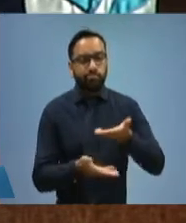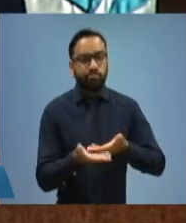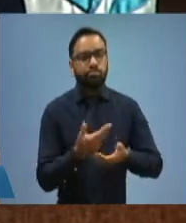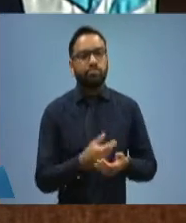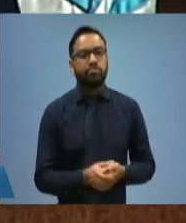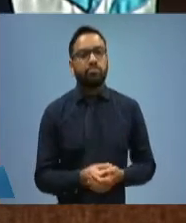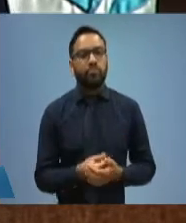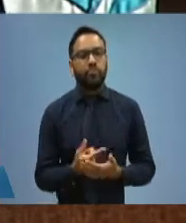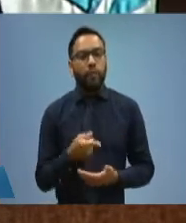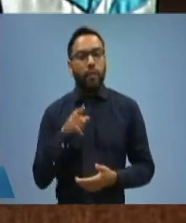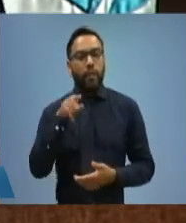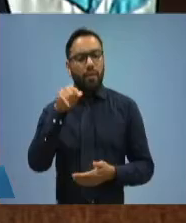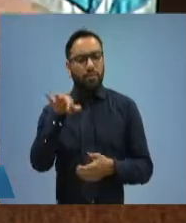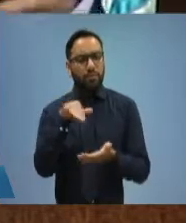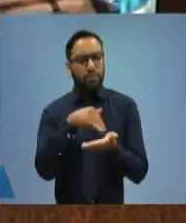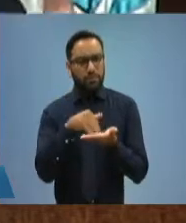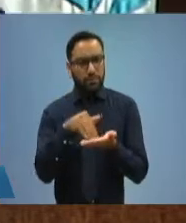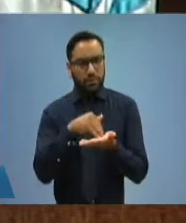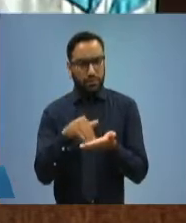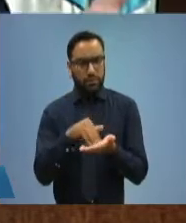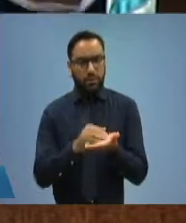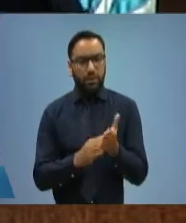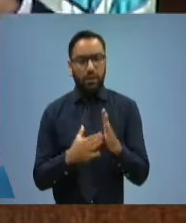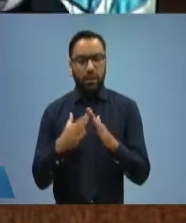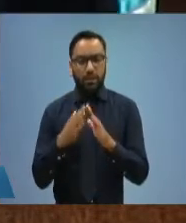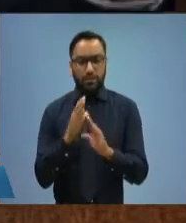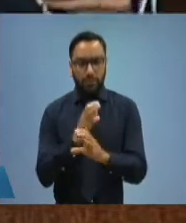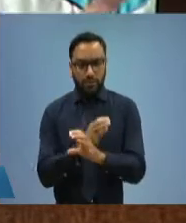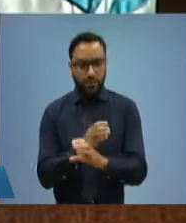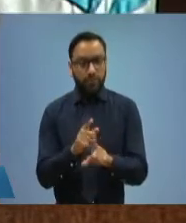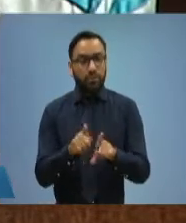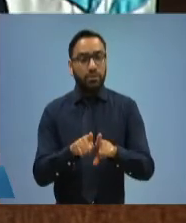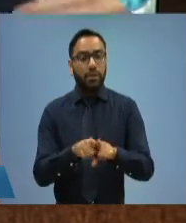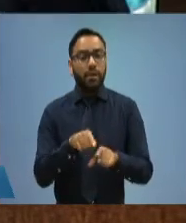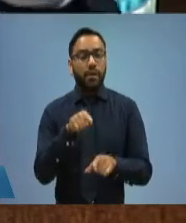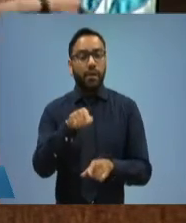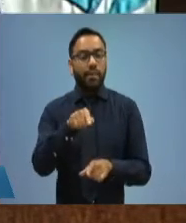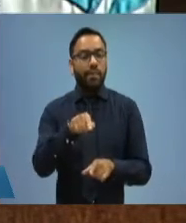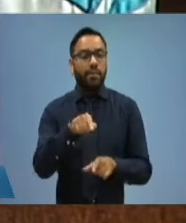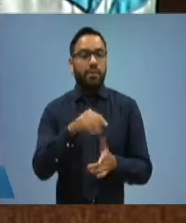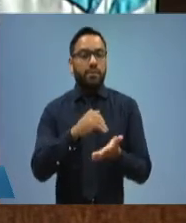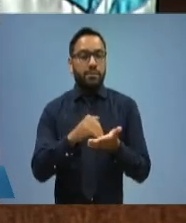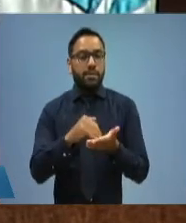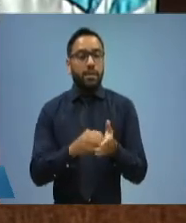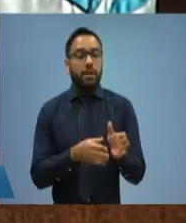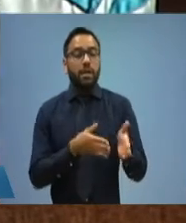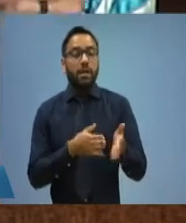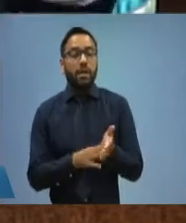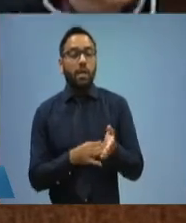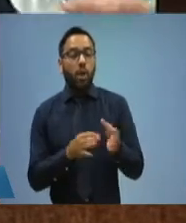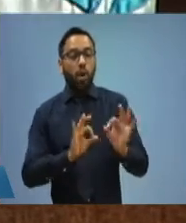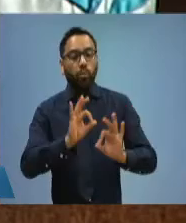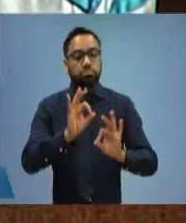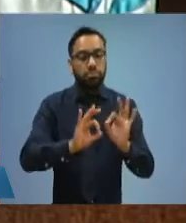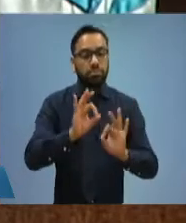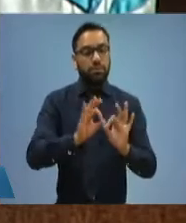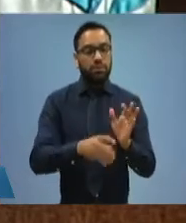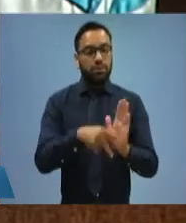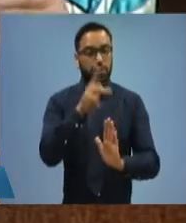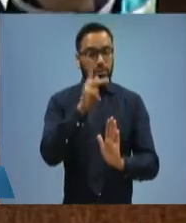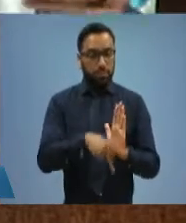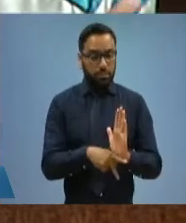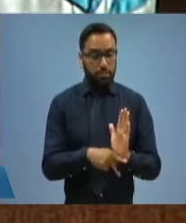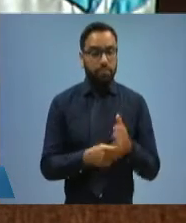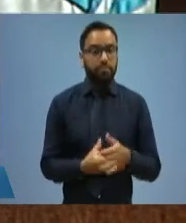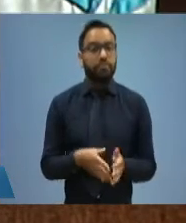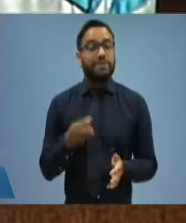o Everson, secretário da Casa Civil, que é quem coordena a questão da avaliação dos projetos, tentou um espaço de diálogo,